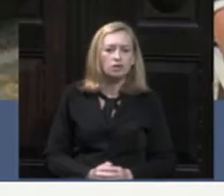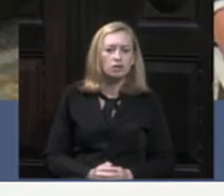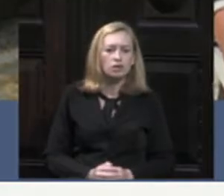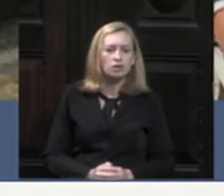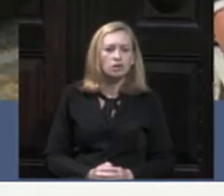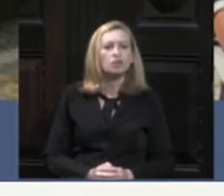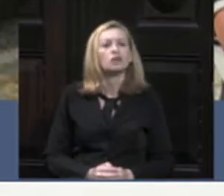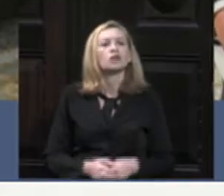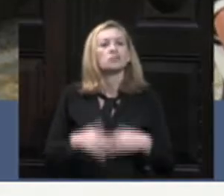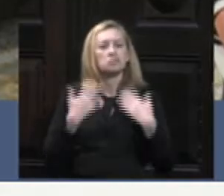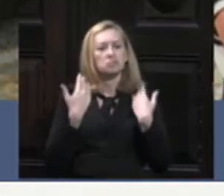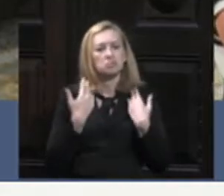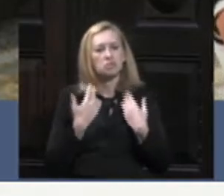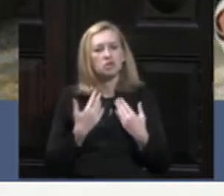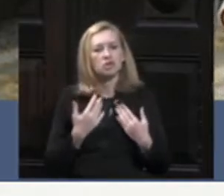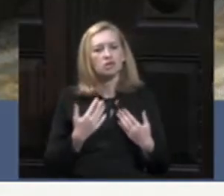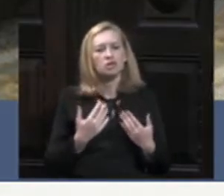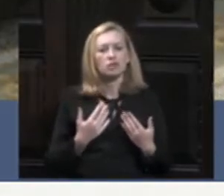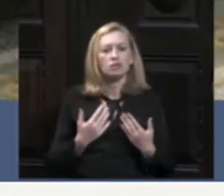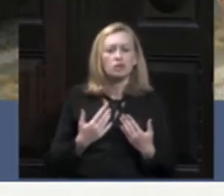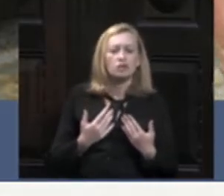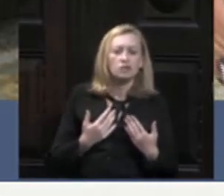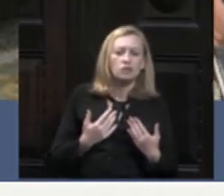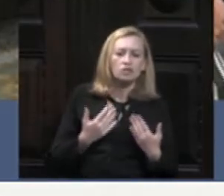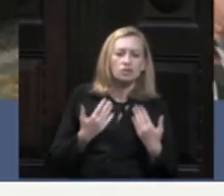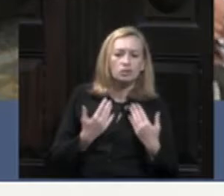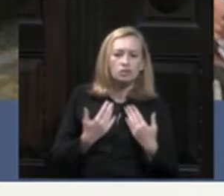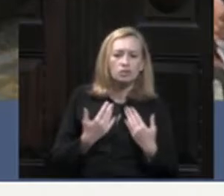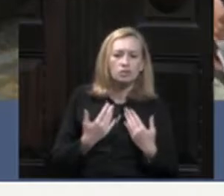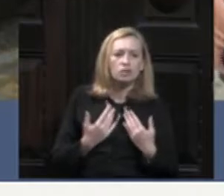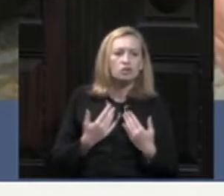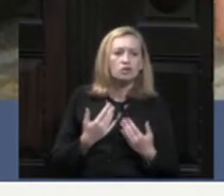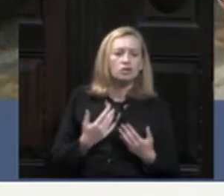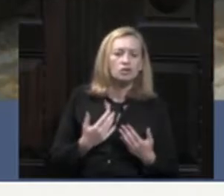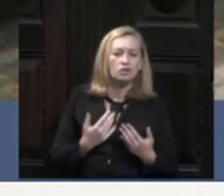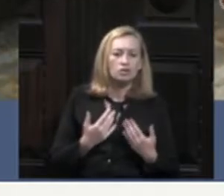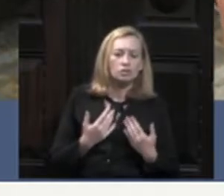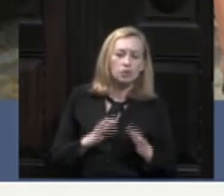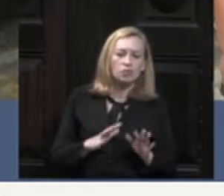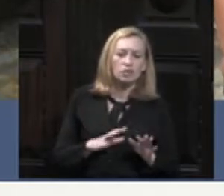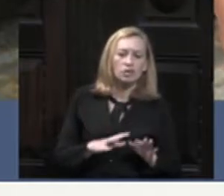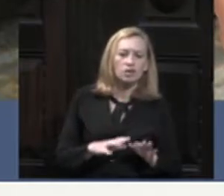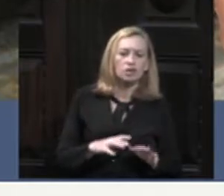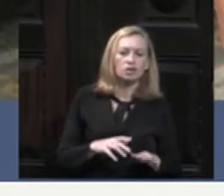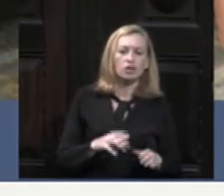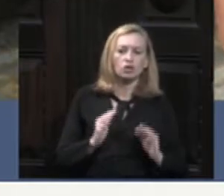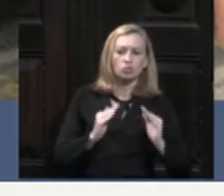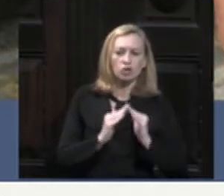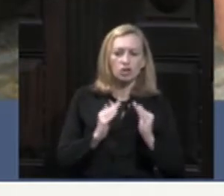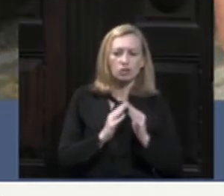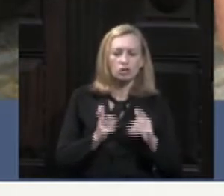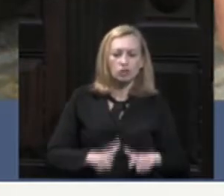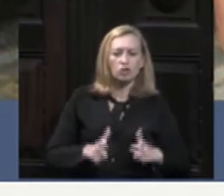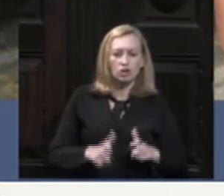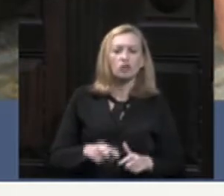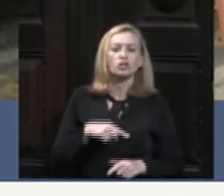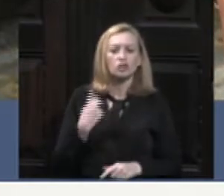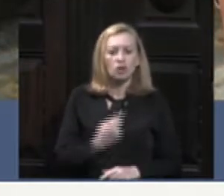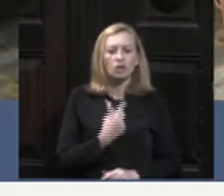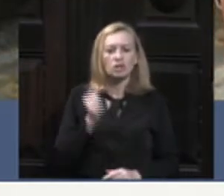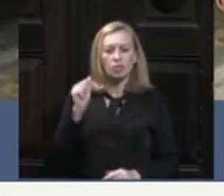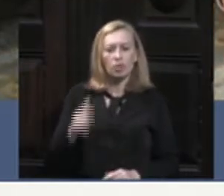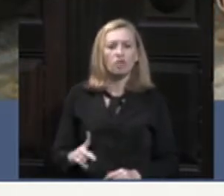dos moradores de Sambaetiba que aqui estão, fazendo esse registro. Vamos aprovar esse